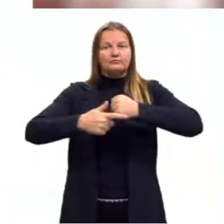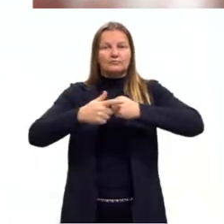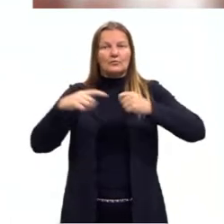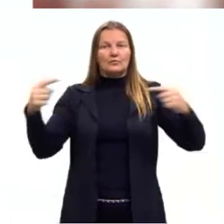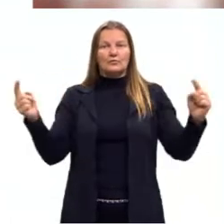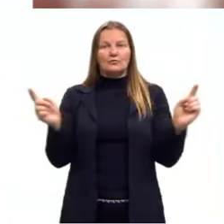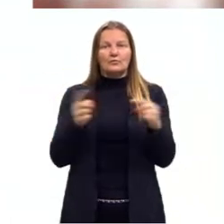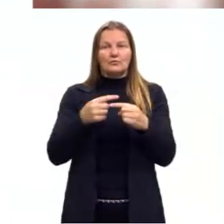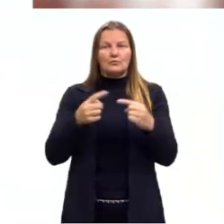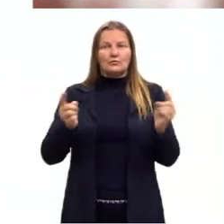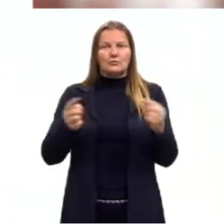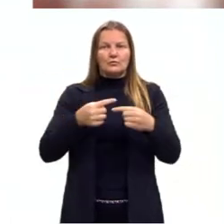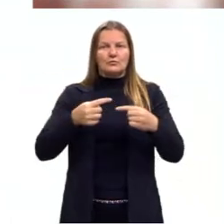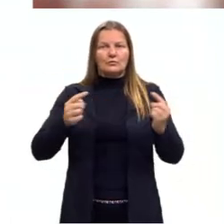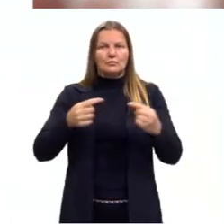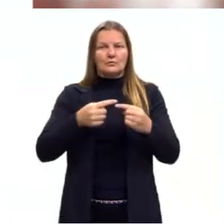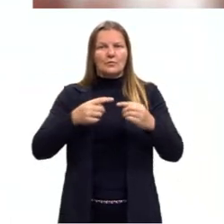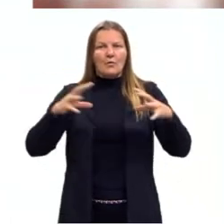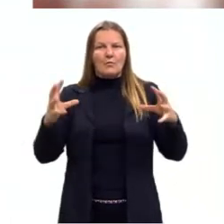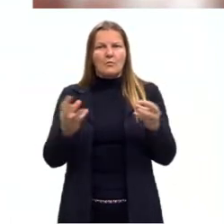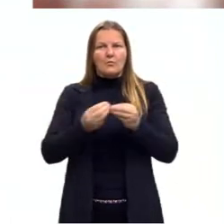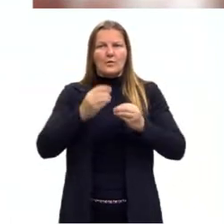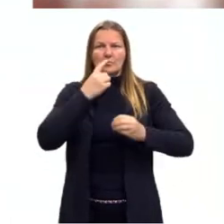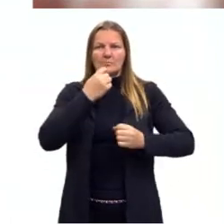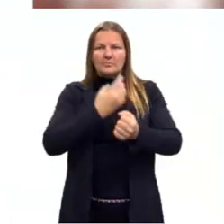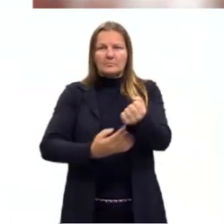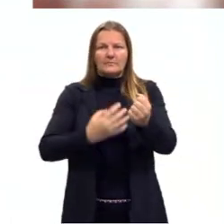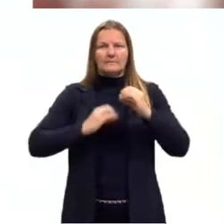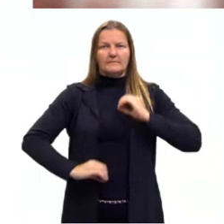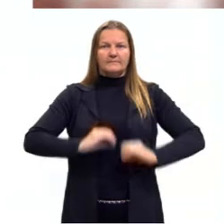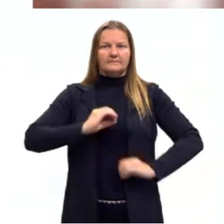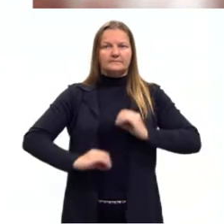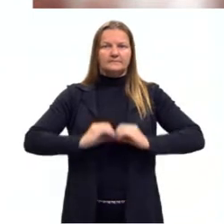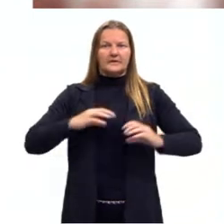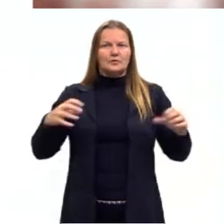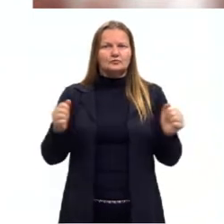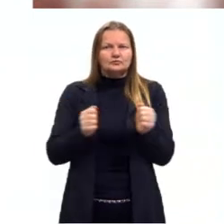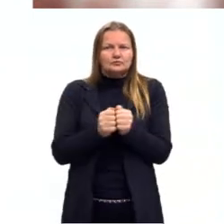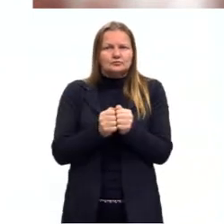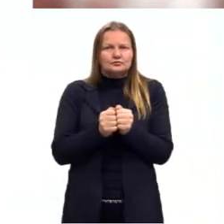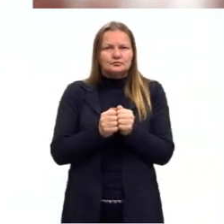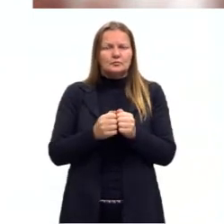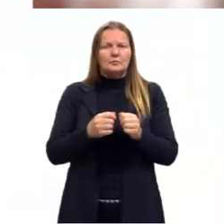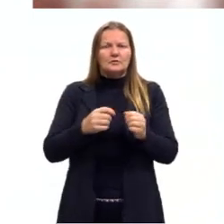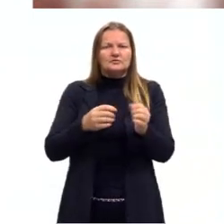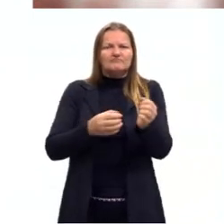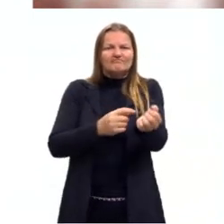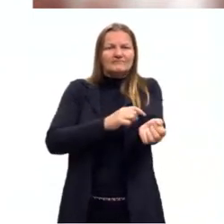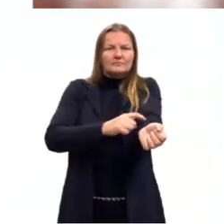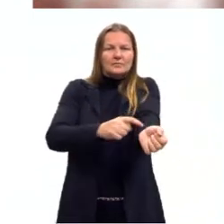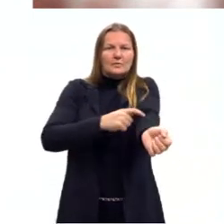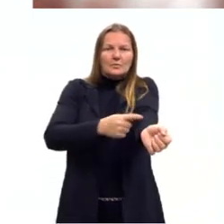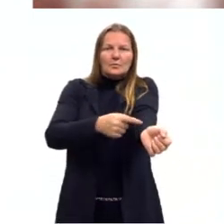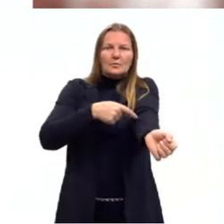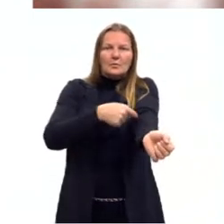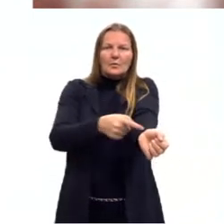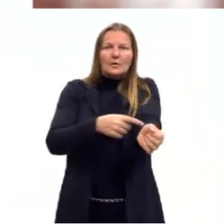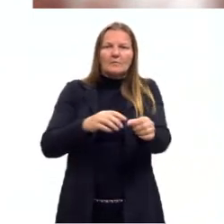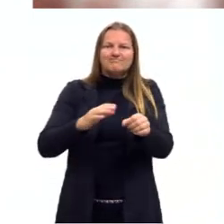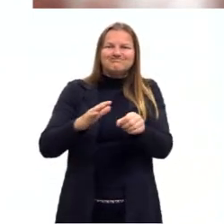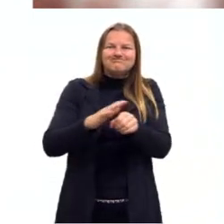ou agrupamento de hemácias podendo entupir vasos sanguíneos e